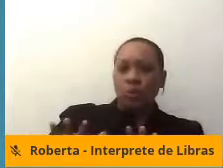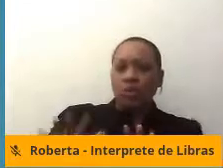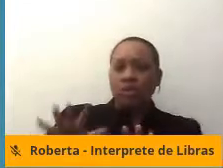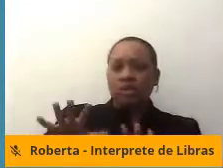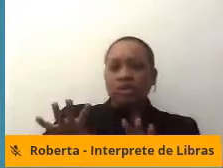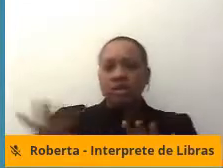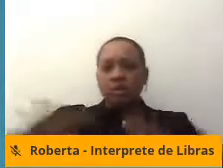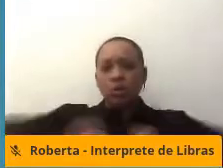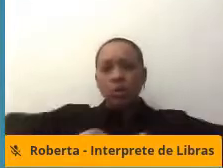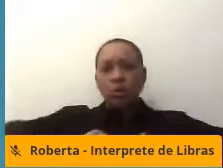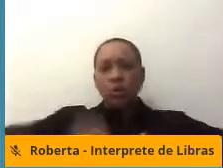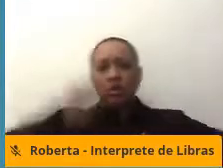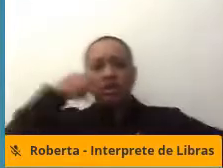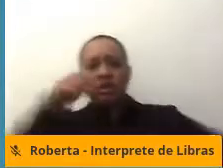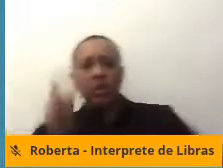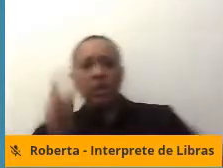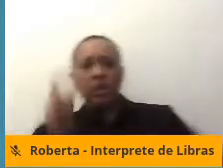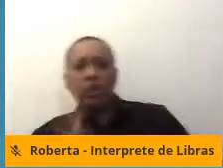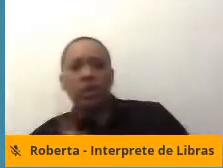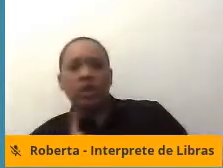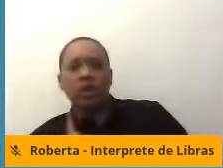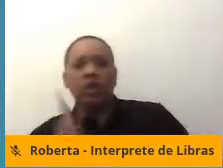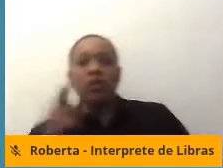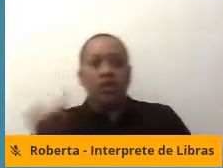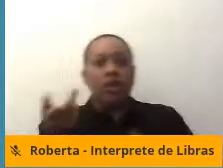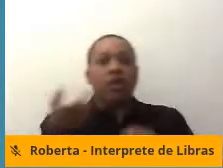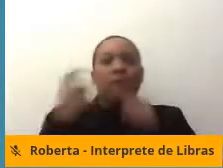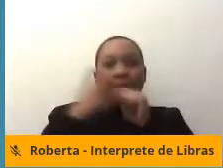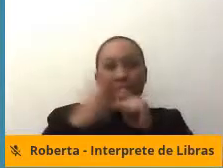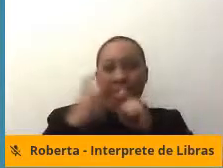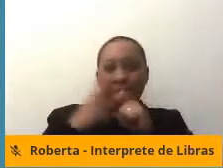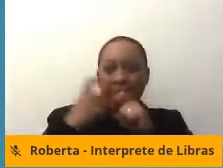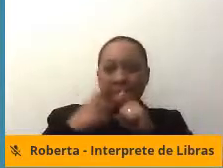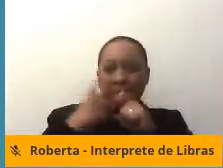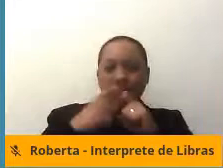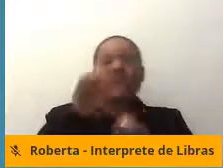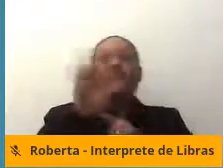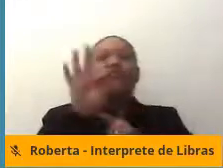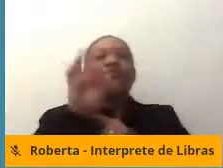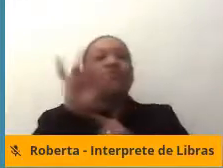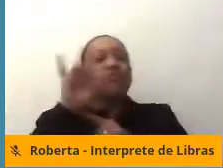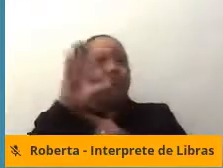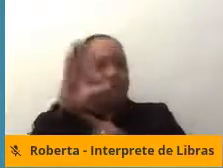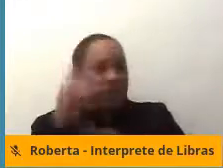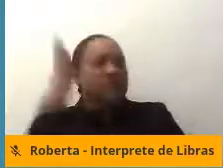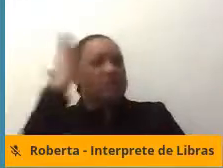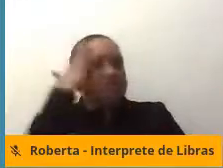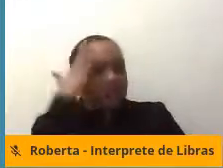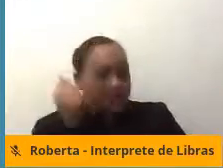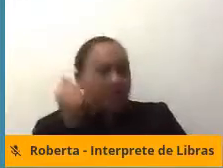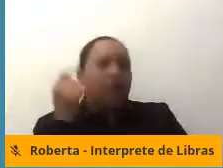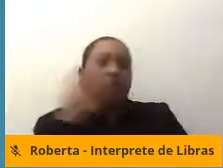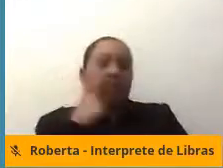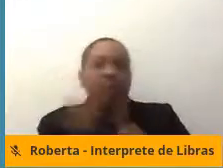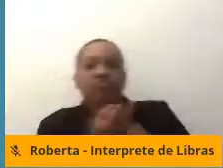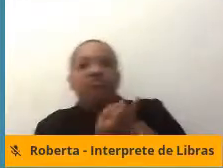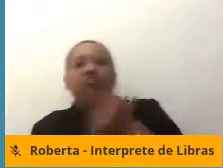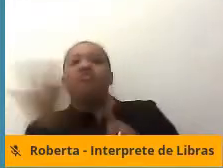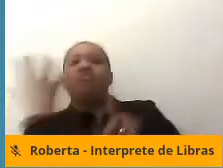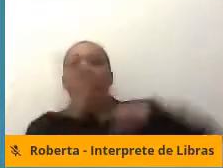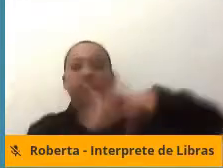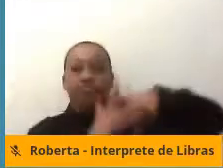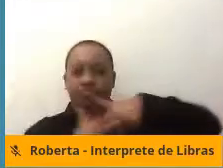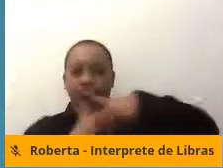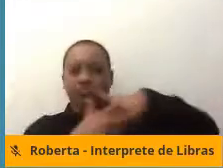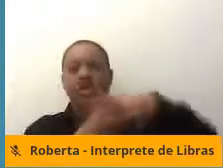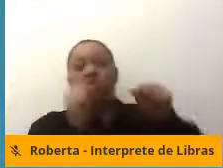muito isso e as pessoas devem se questionar muito sobre essa situação. Então, esse é o teste rápido que dá um detalhamento